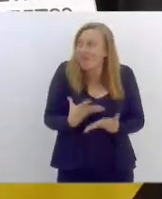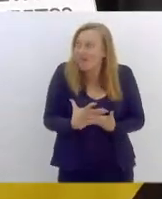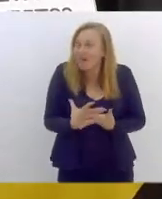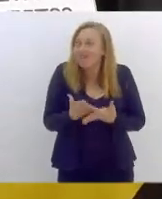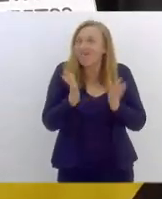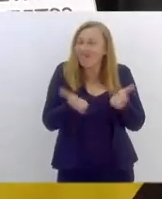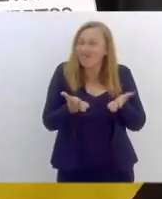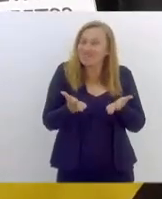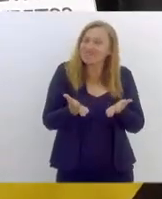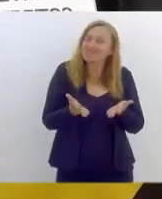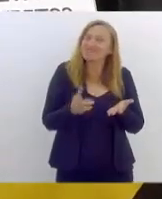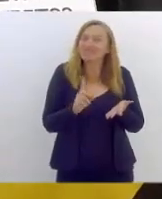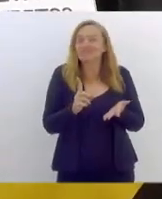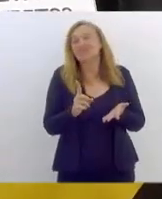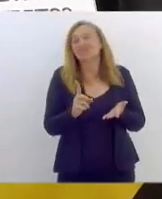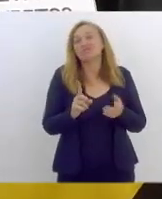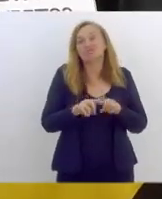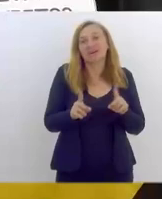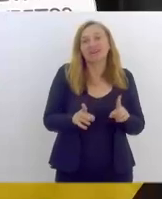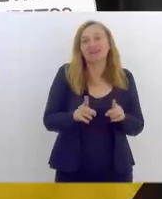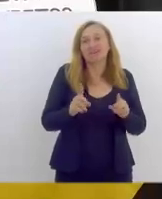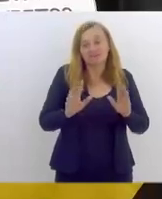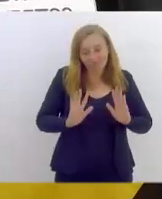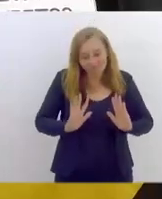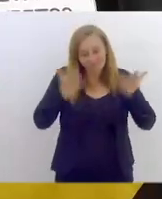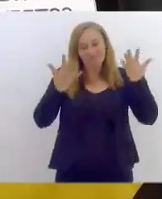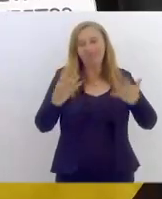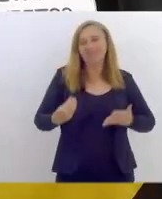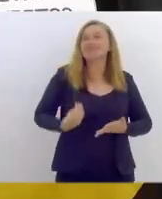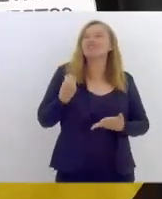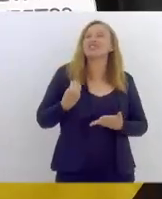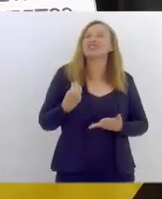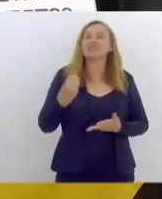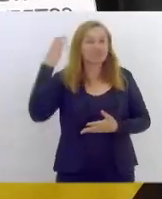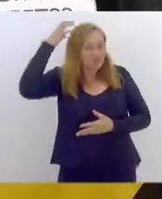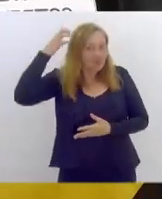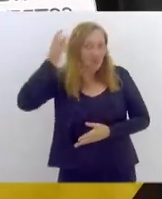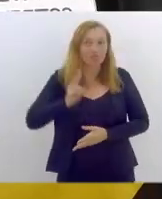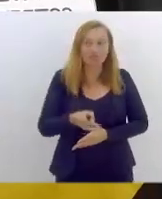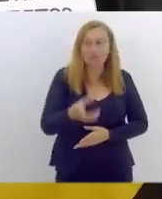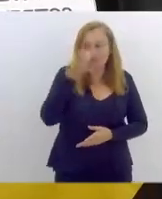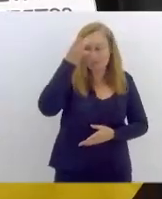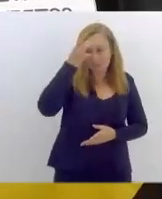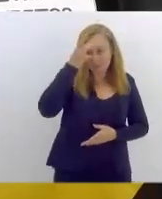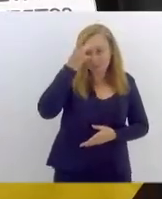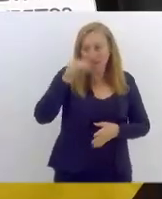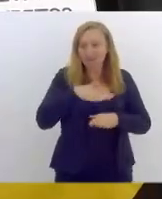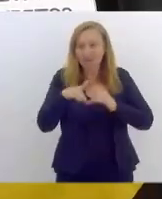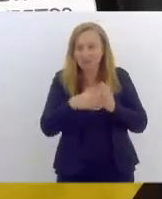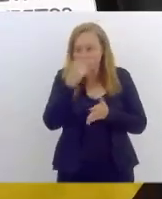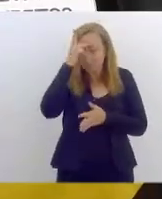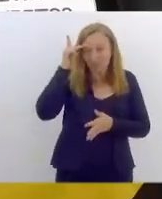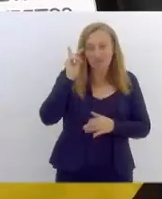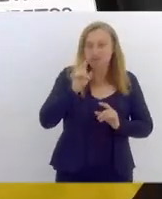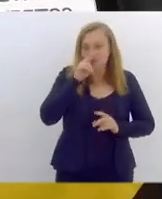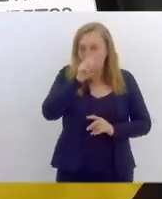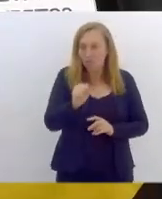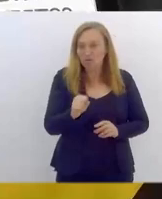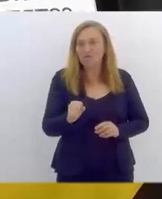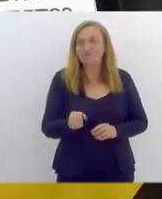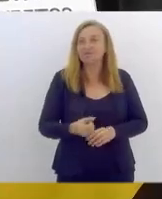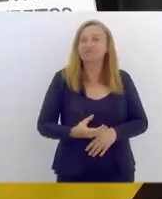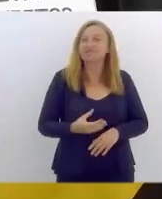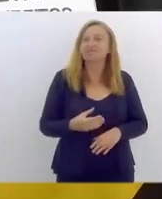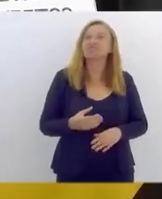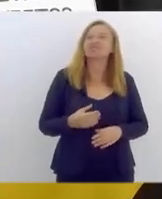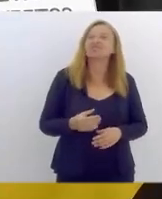Hoje, nem tanto, mas não deixa de celebrar, que vamos celebrar a vida, e a vida da Marielle vai continuar na memória de todos nós, com muita força, porque dezembro era isso.